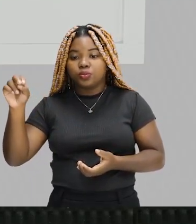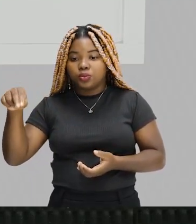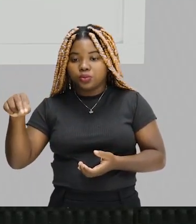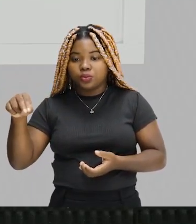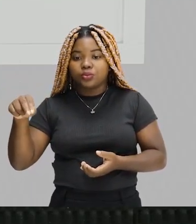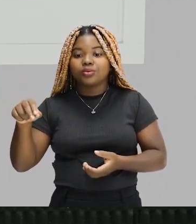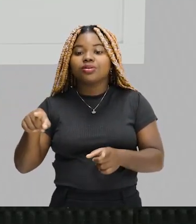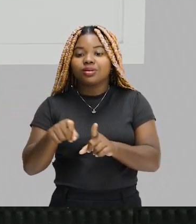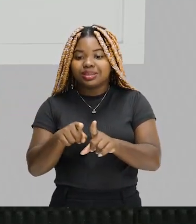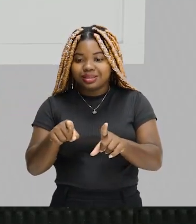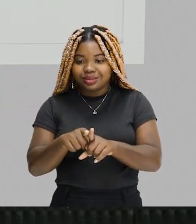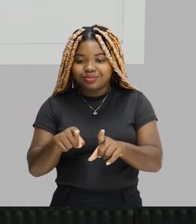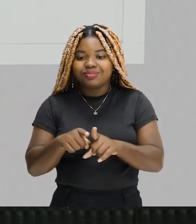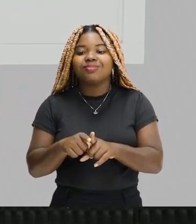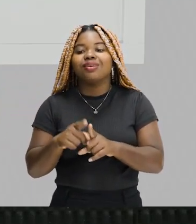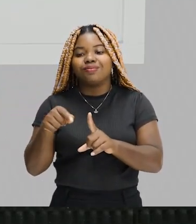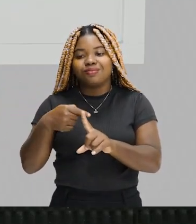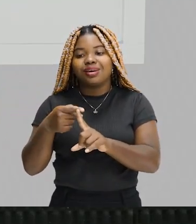E,